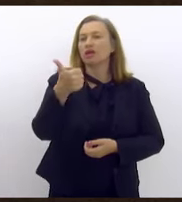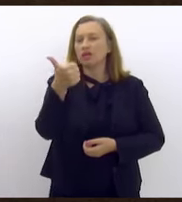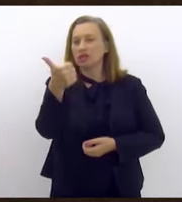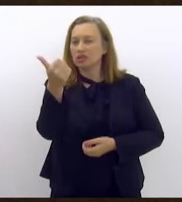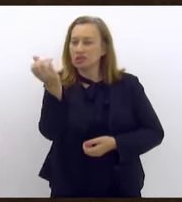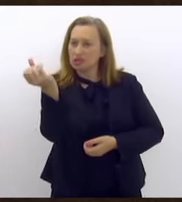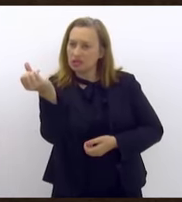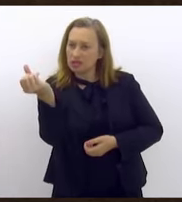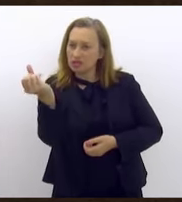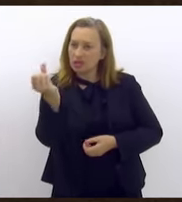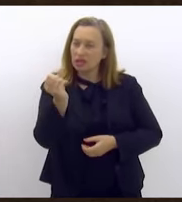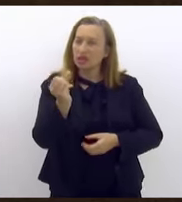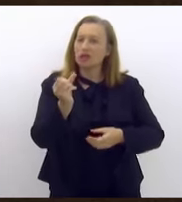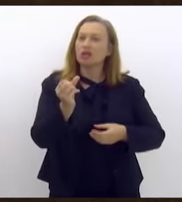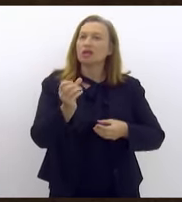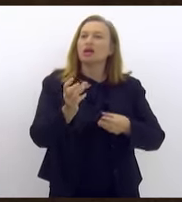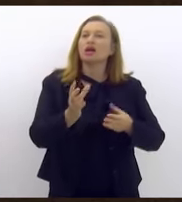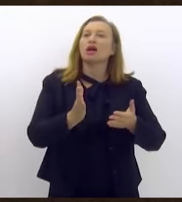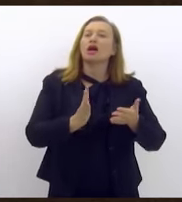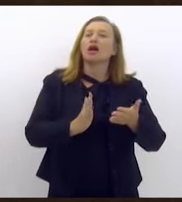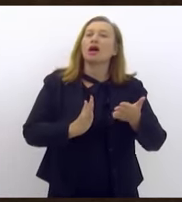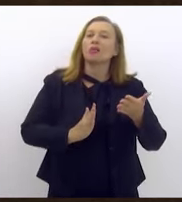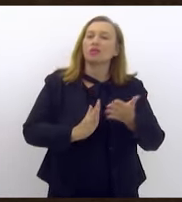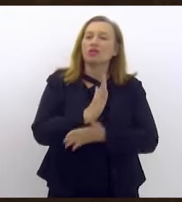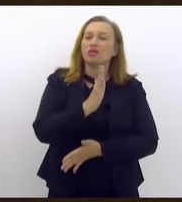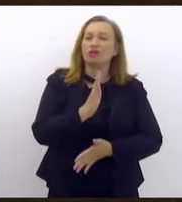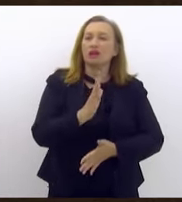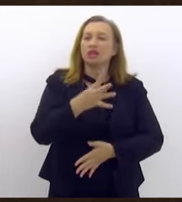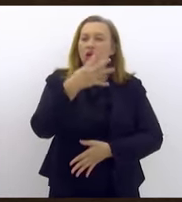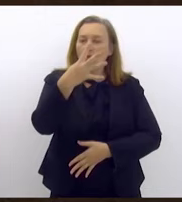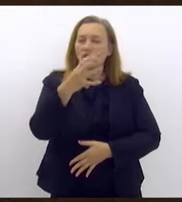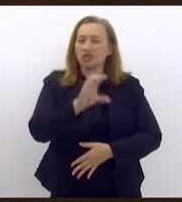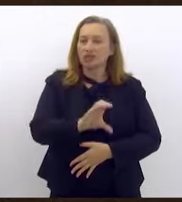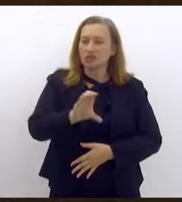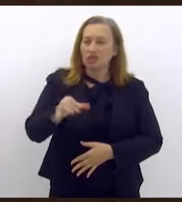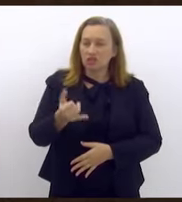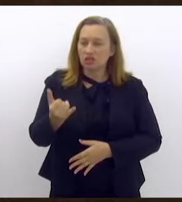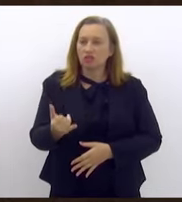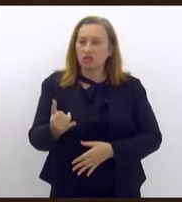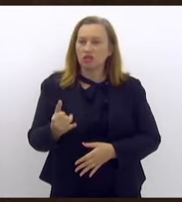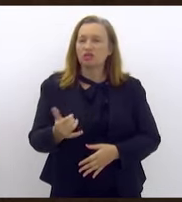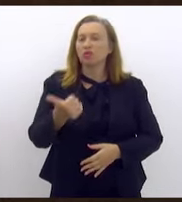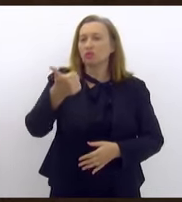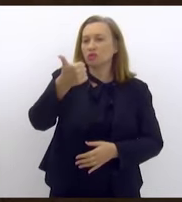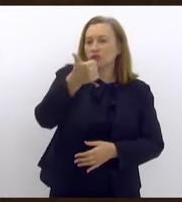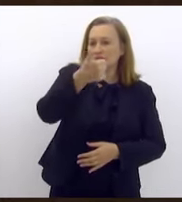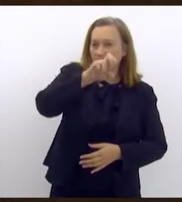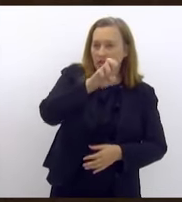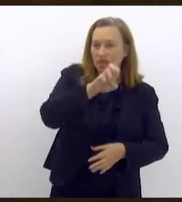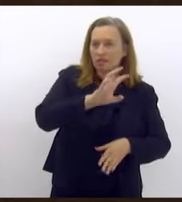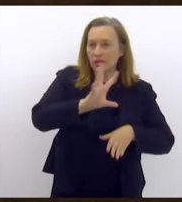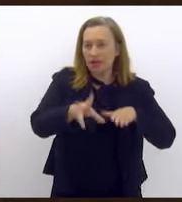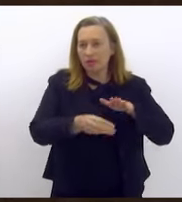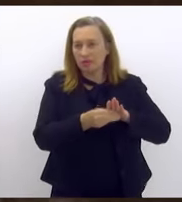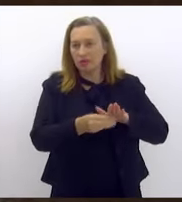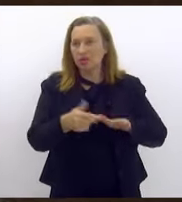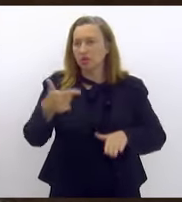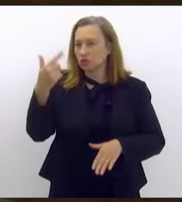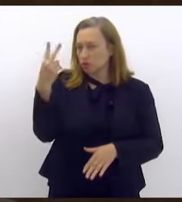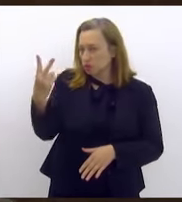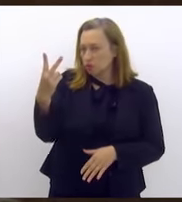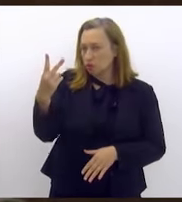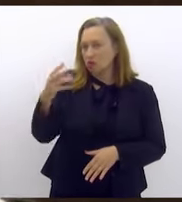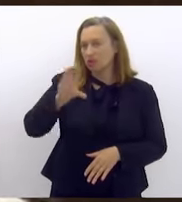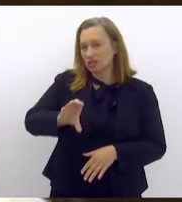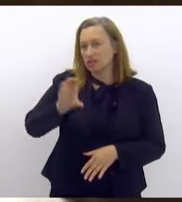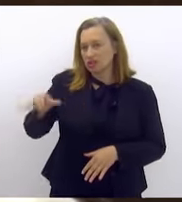9 e 16, pela emenda 4 da CCJ, número 15, pela emenda 2 da CCJ, número 24, pela